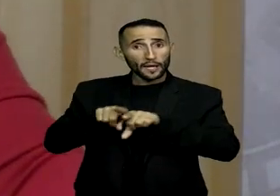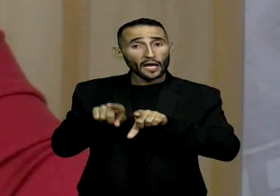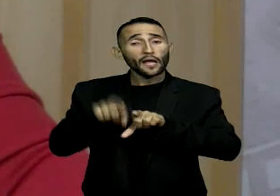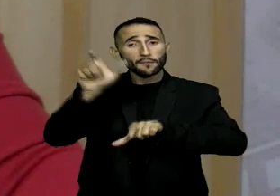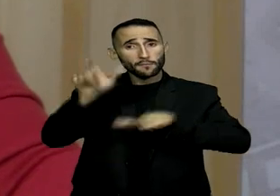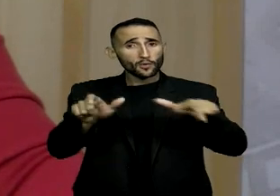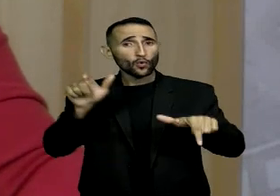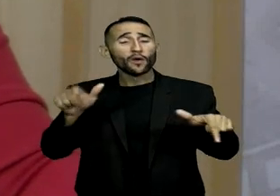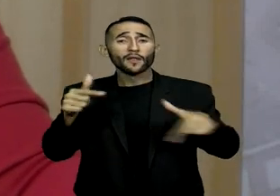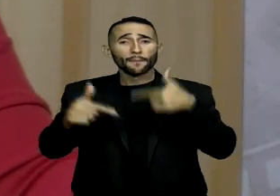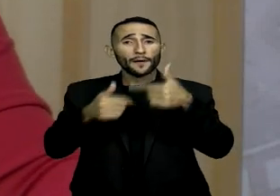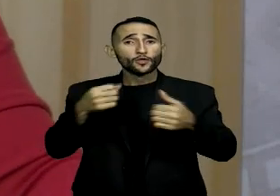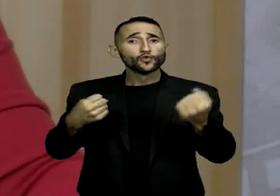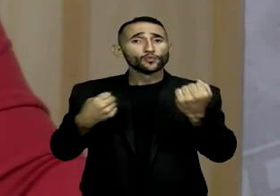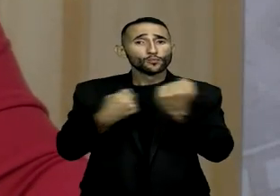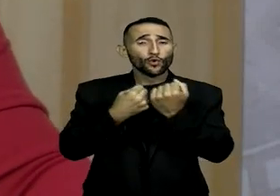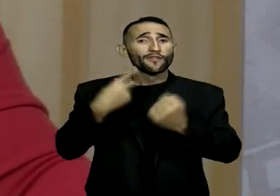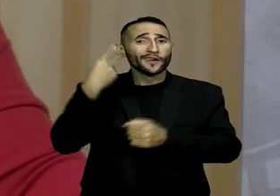sobre essa situação.